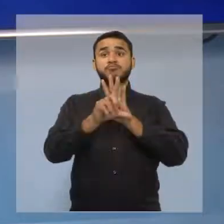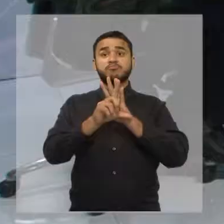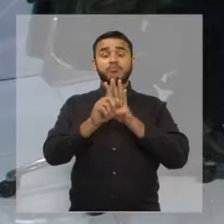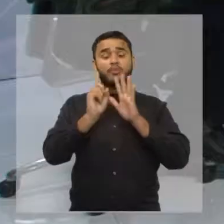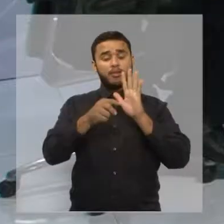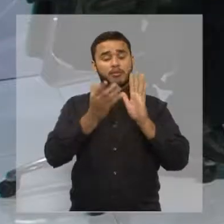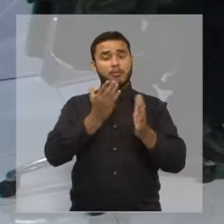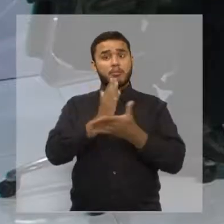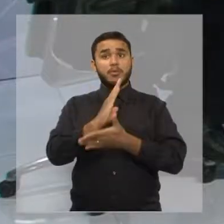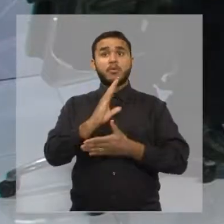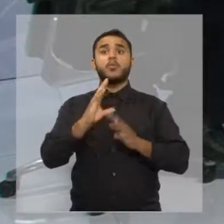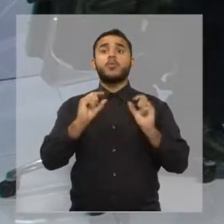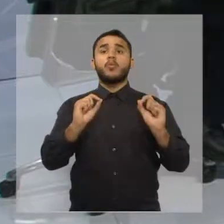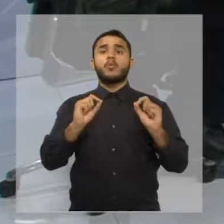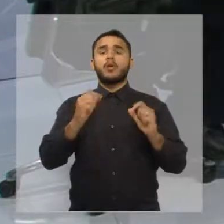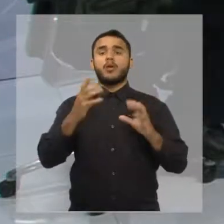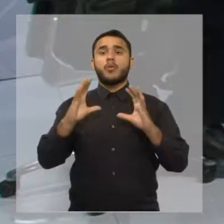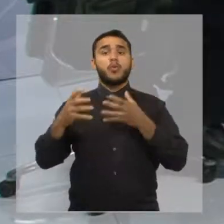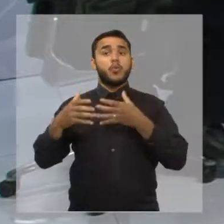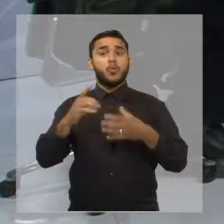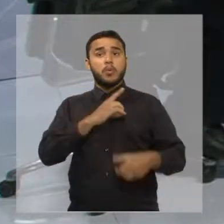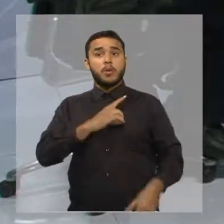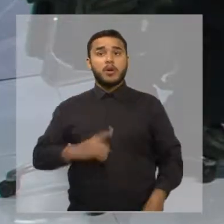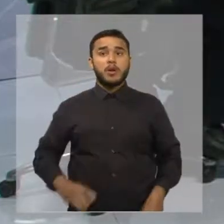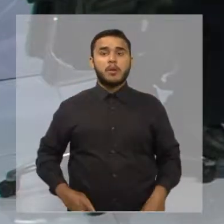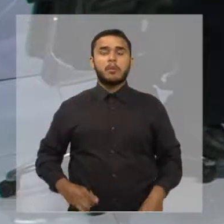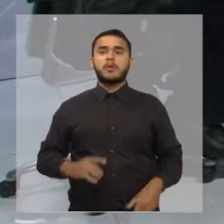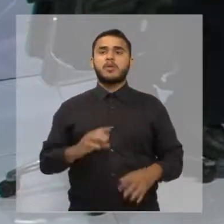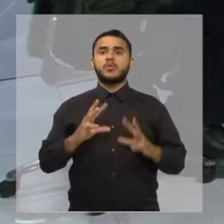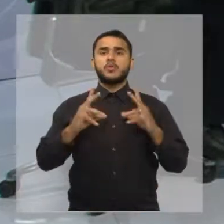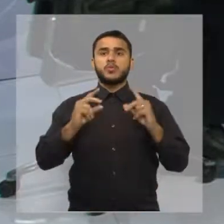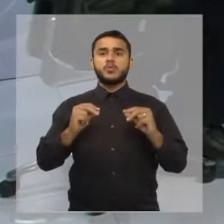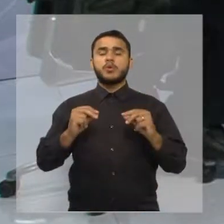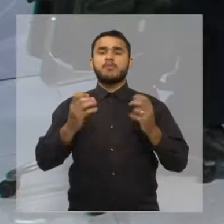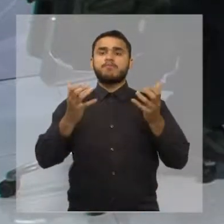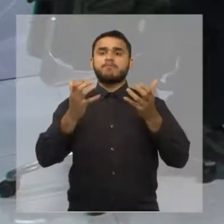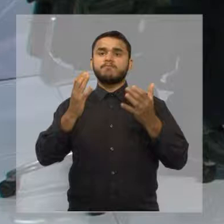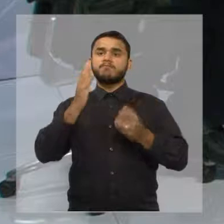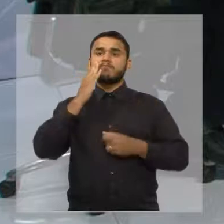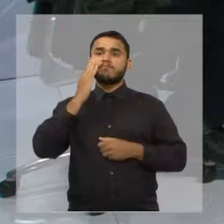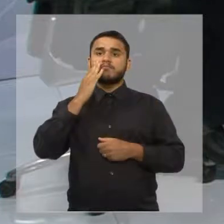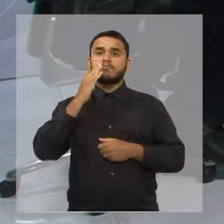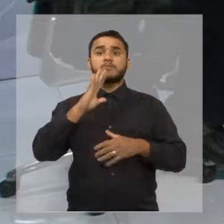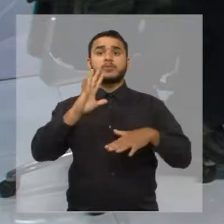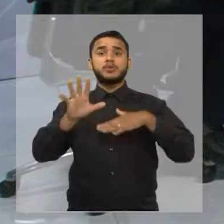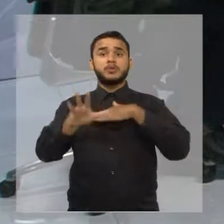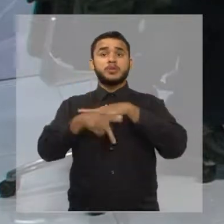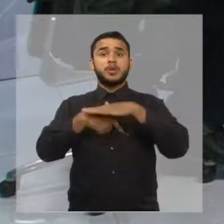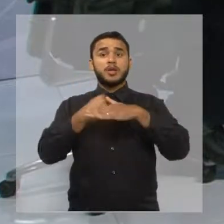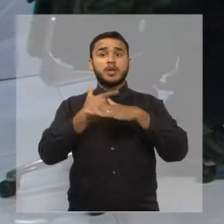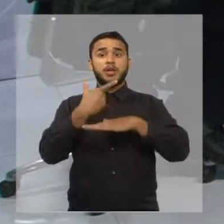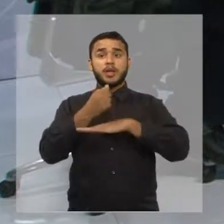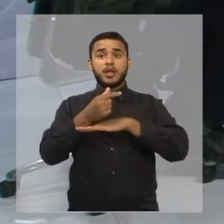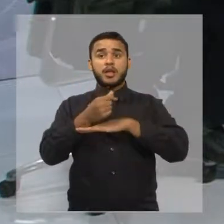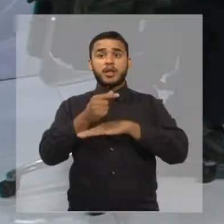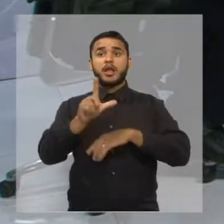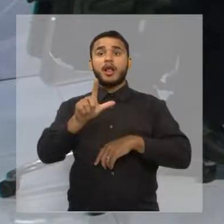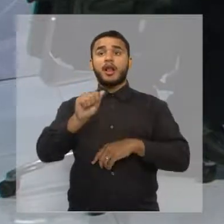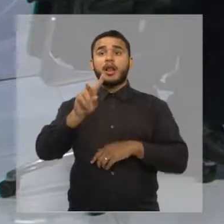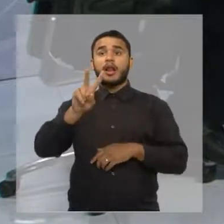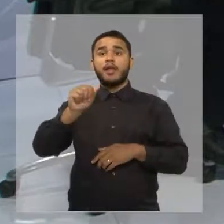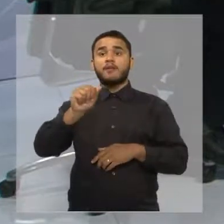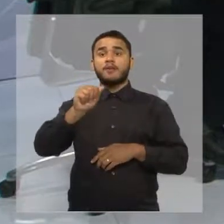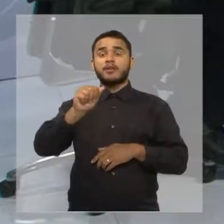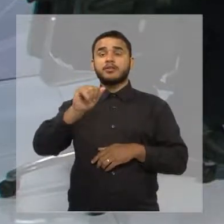deputados com o objetivo de tolher a ação da Operação Lava Jato, que transformou a